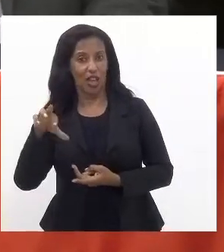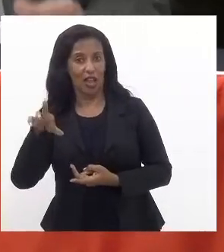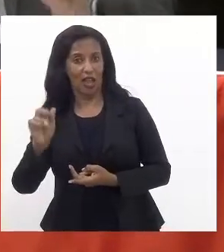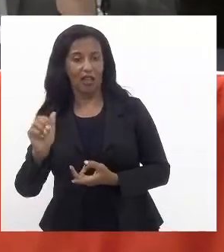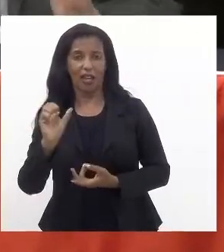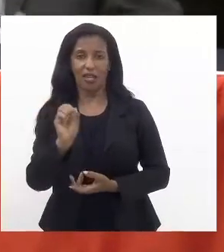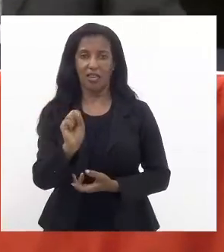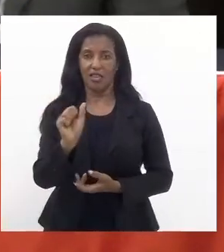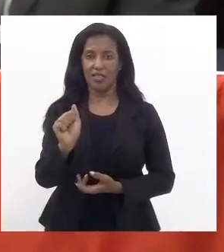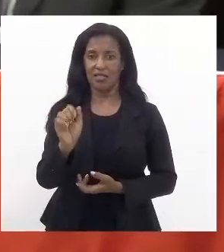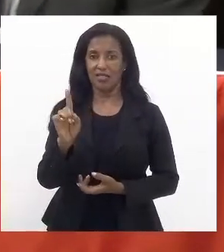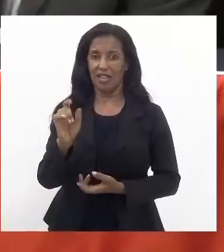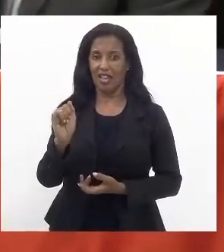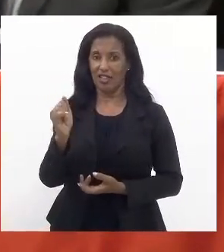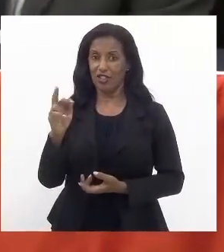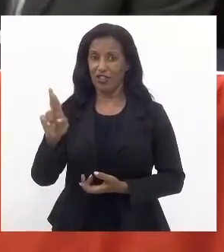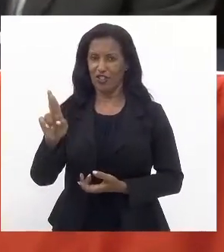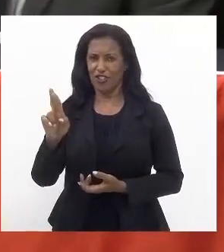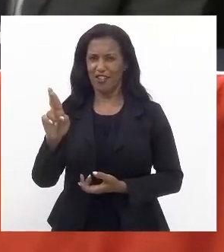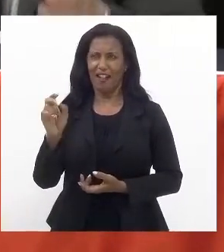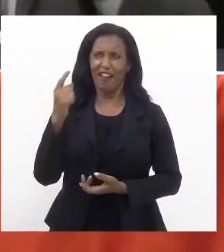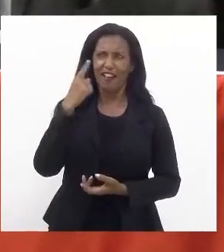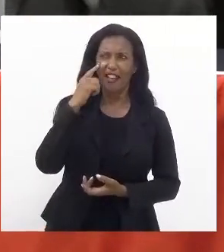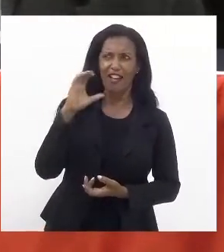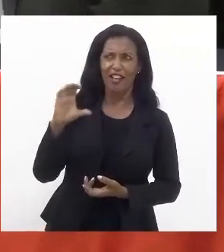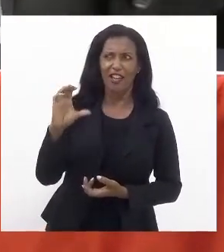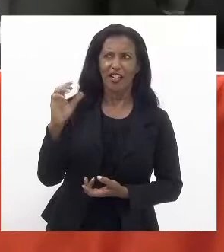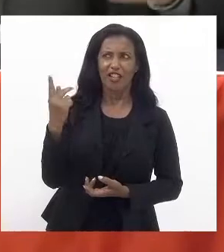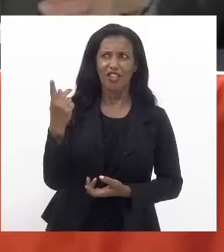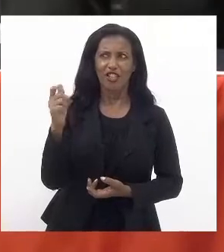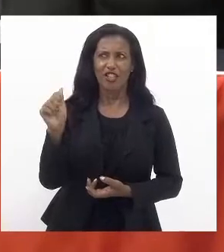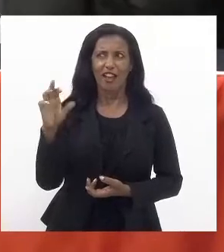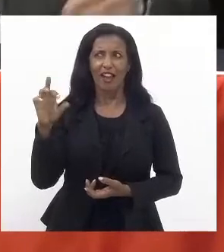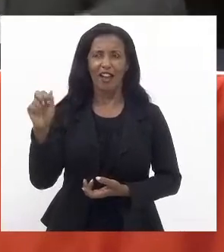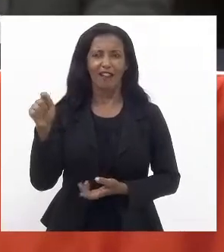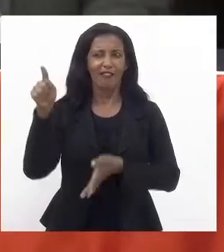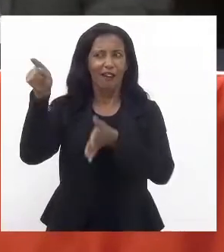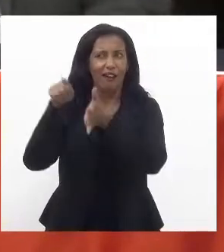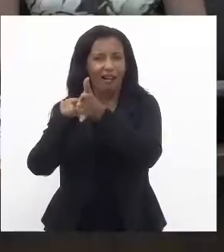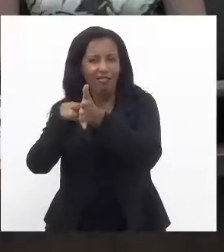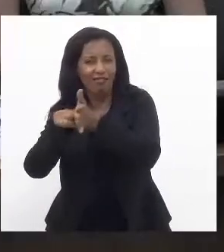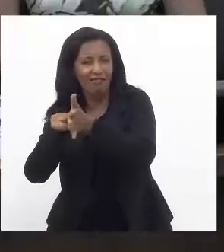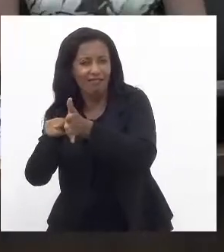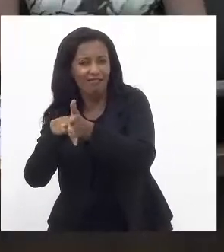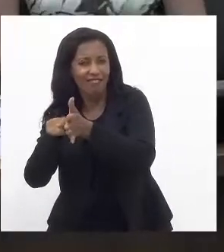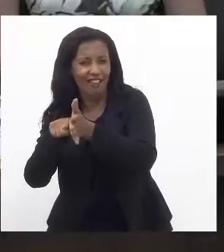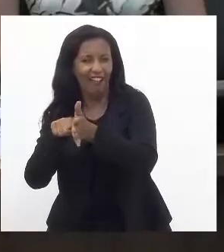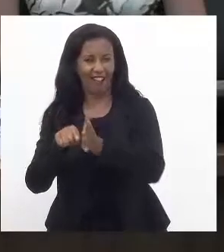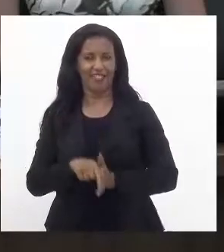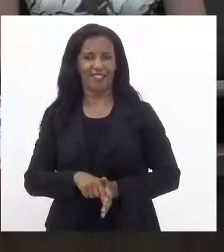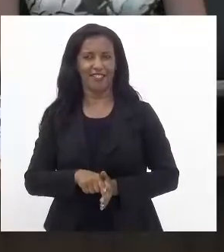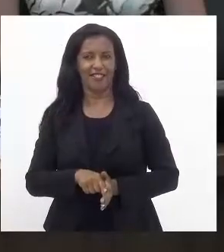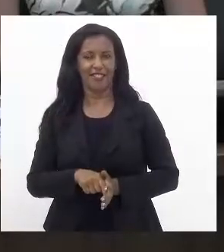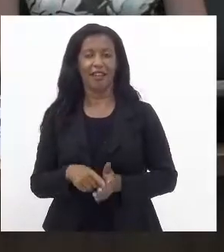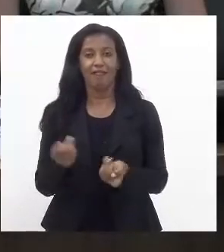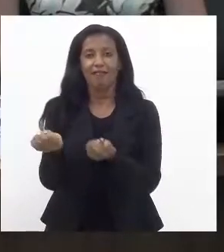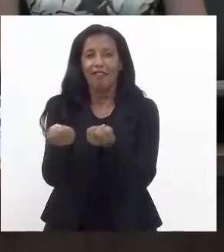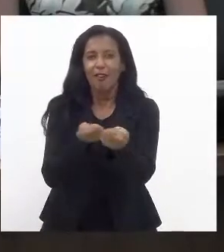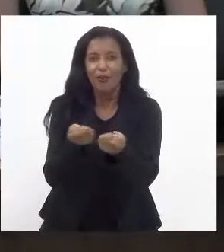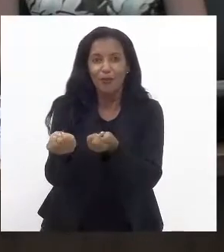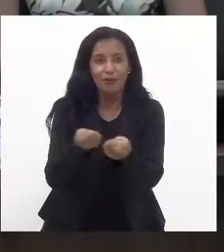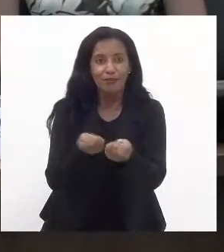A gente dá mais atenção ao Chakra, porque faz as análises, né, internacionais. Na